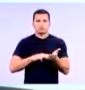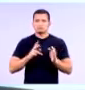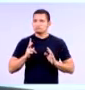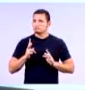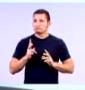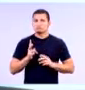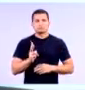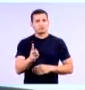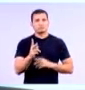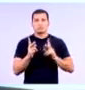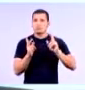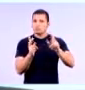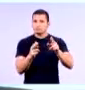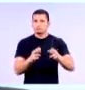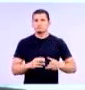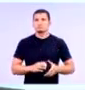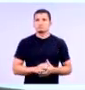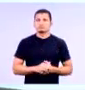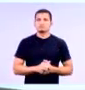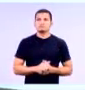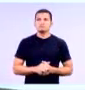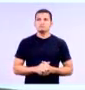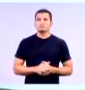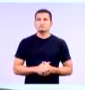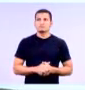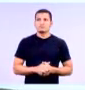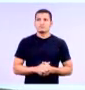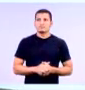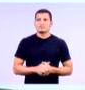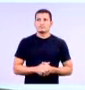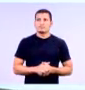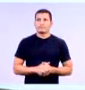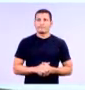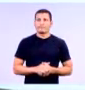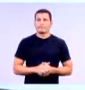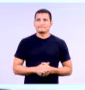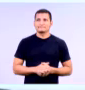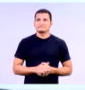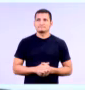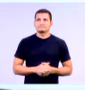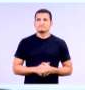vai ver daqui a pouco, como definir os parâmetros, mas a gente vai ver ainda durante a aula, gente.